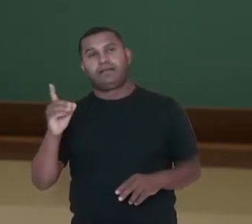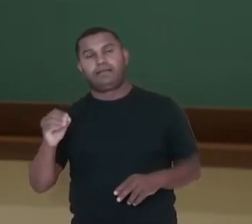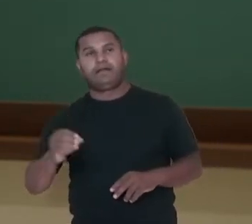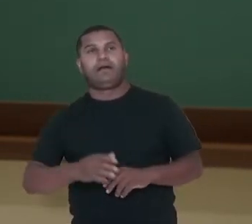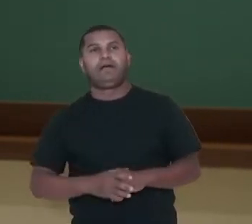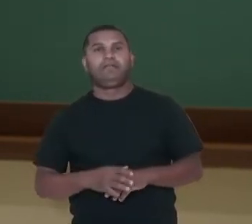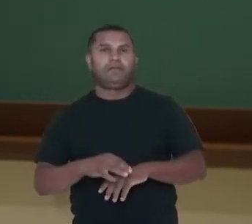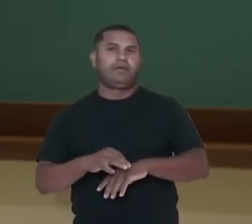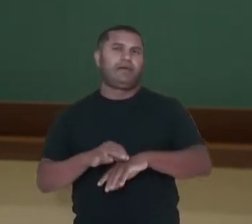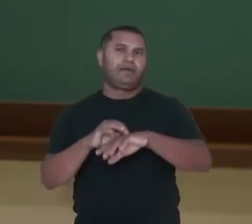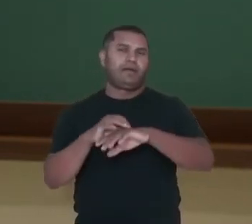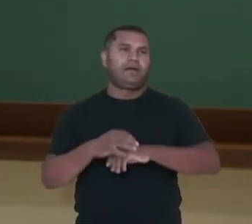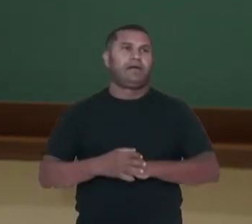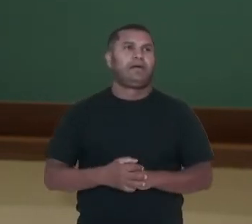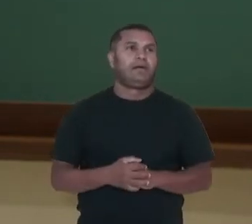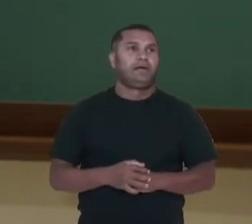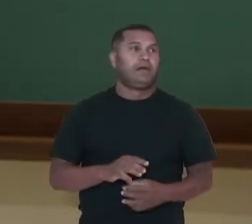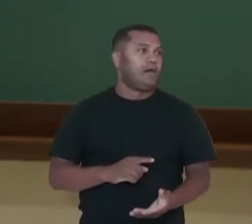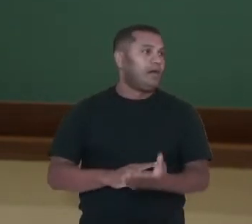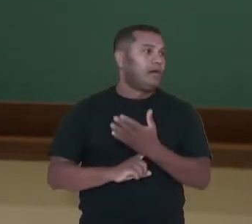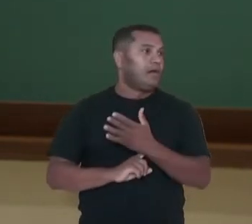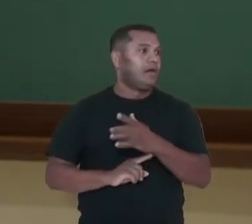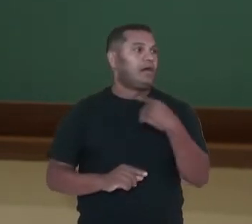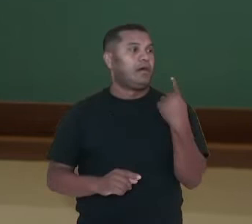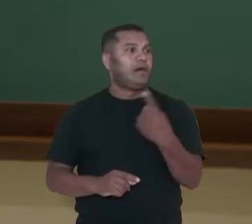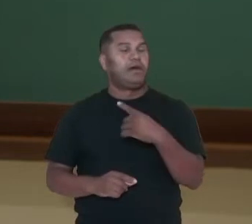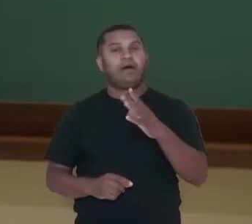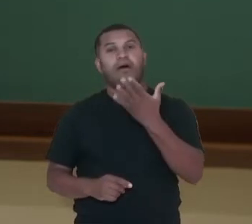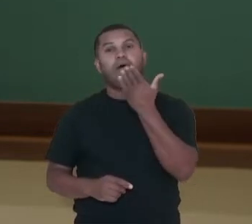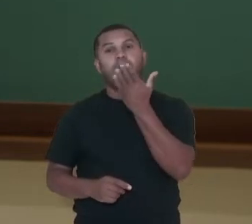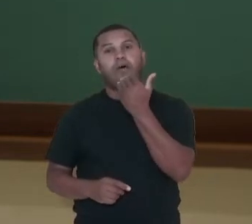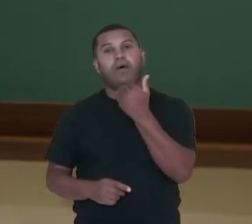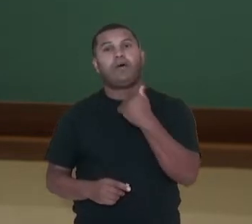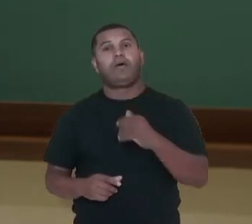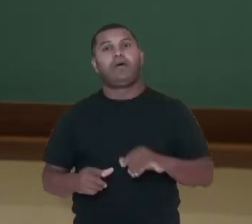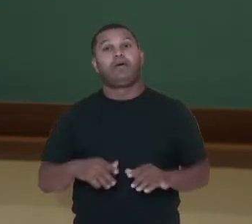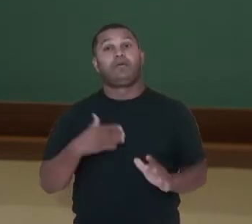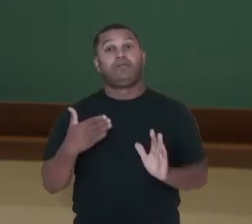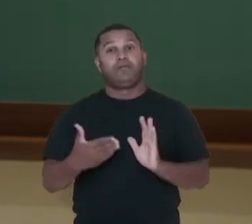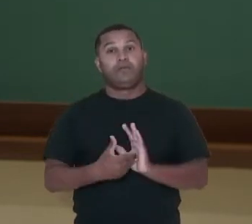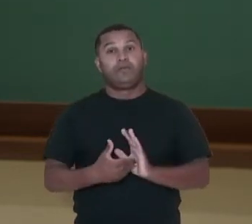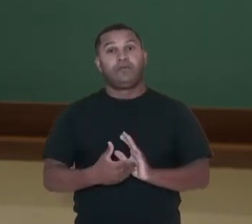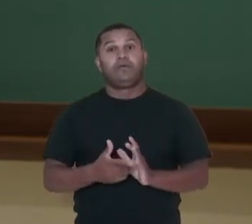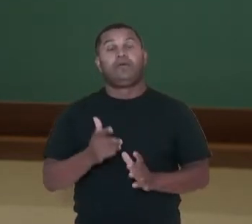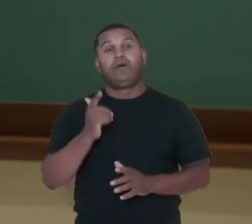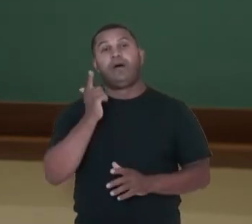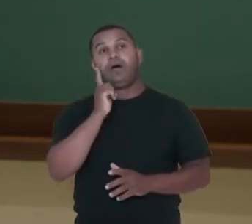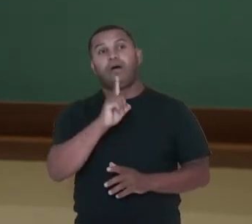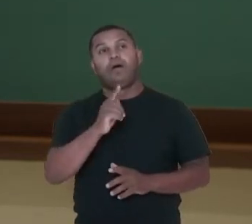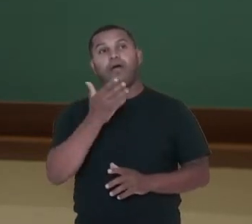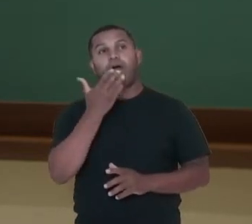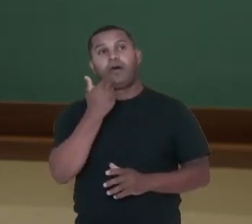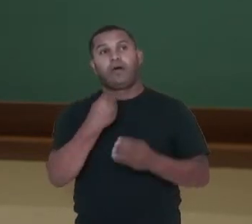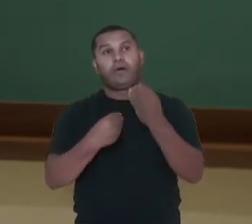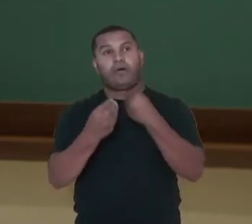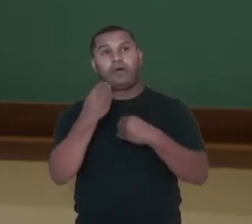para que elas possam ser consumidas e se tiver ali com esses organismos, eles serão neutralizados ali durante o